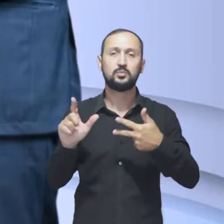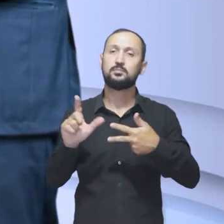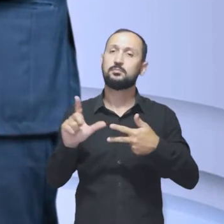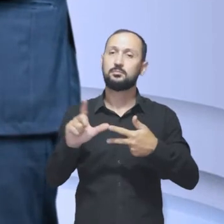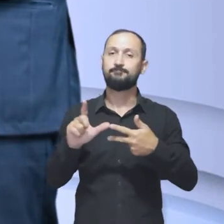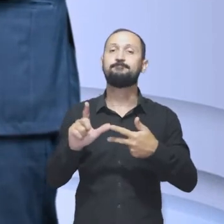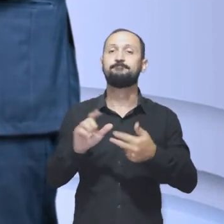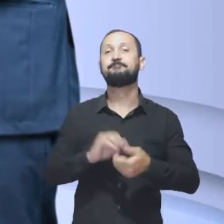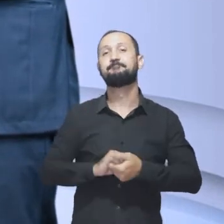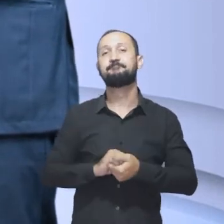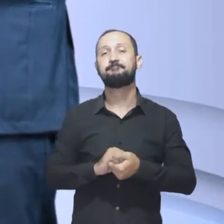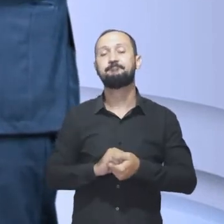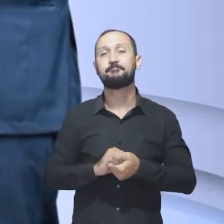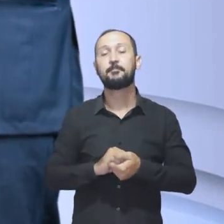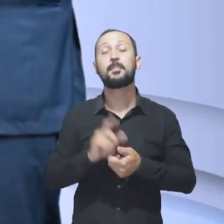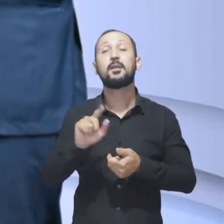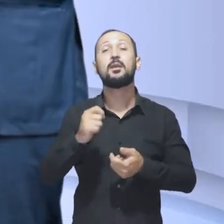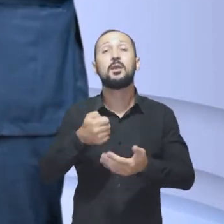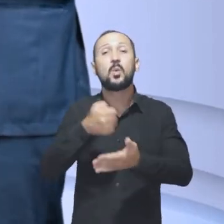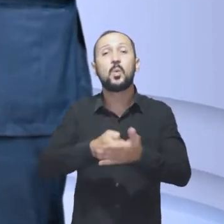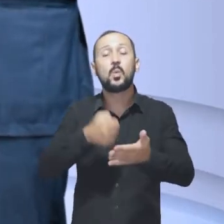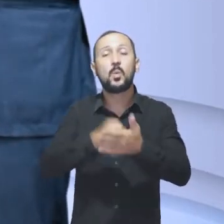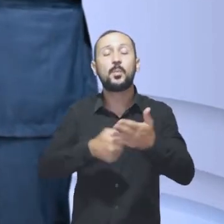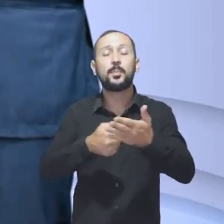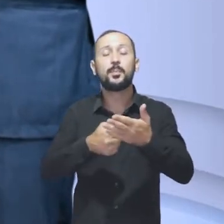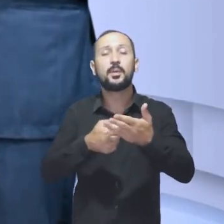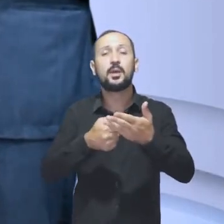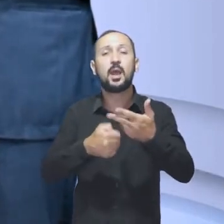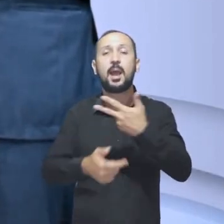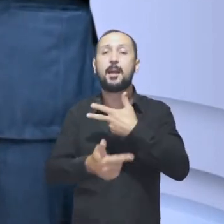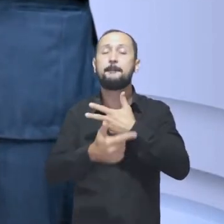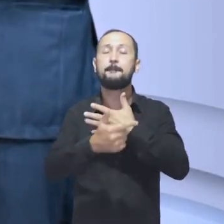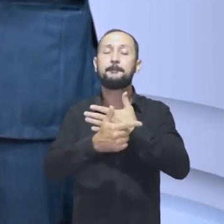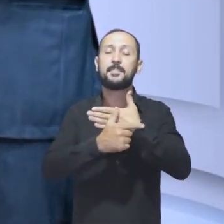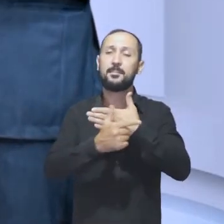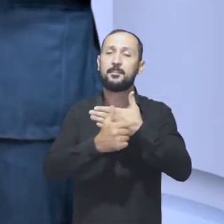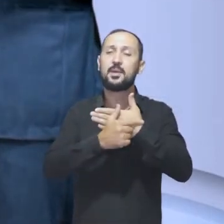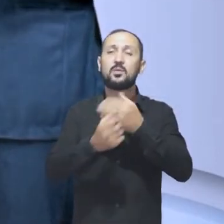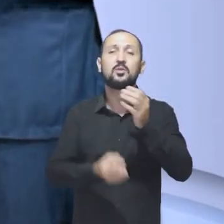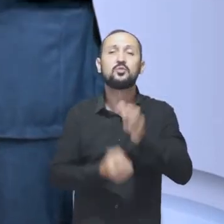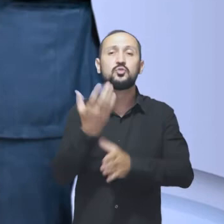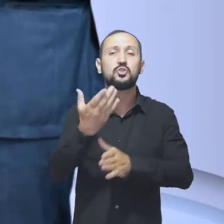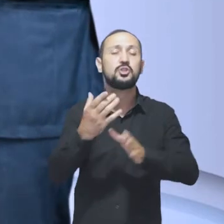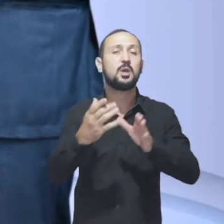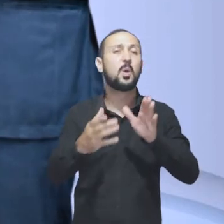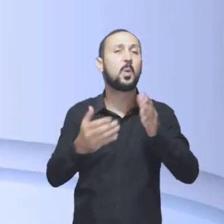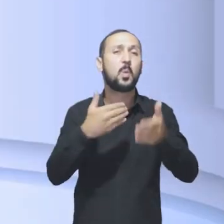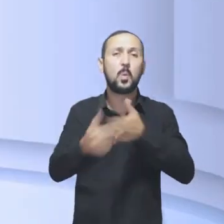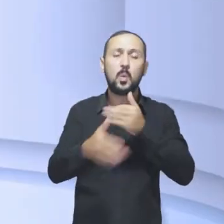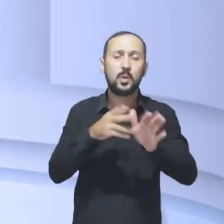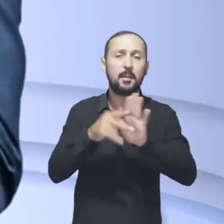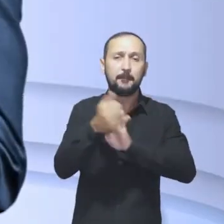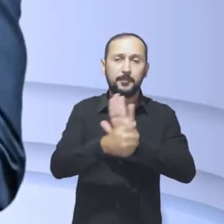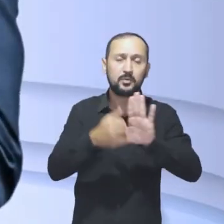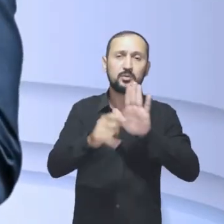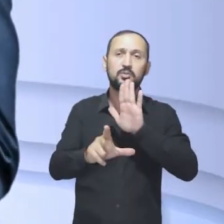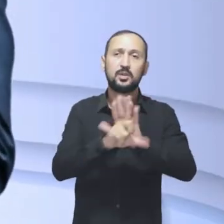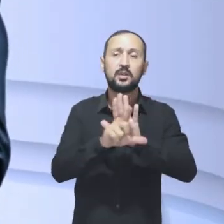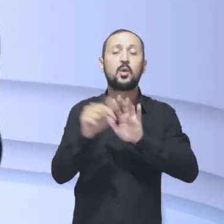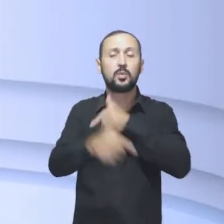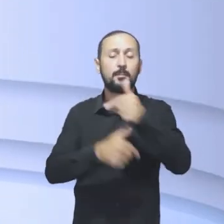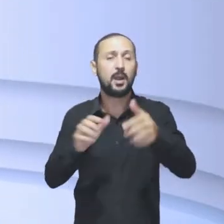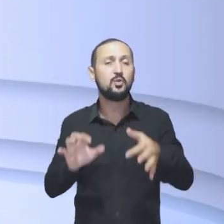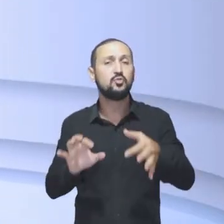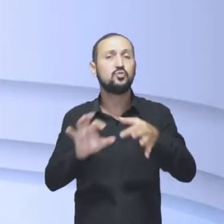papel principal que envolve a elaboração de qualquer texto legislativo, que é um trabalho cooperativo, um trabalho compartilhado. Nenhum